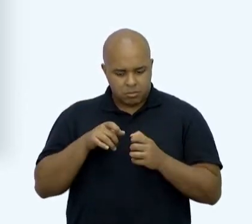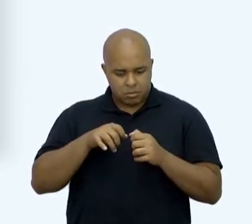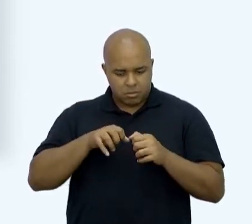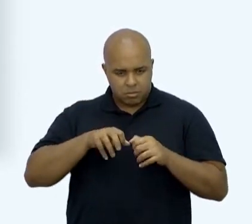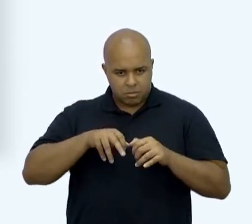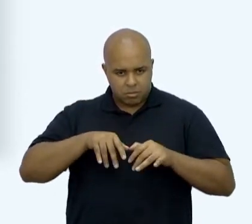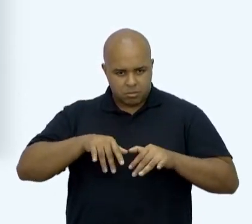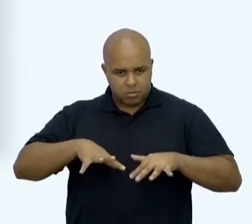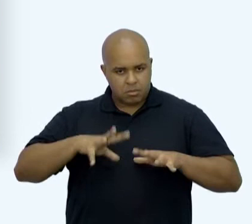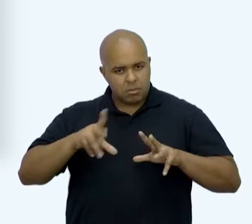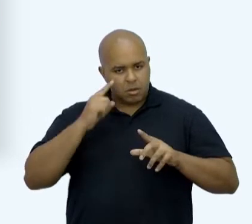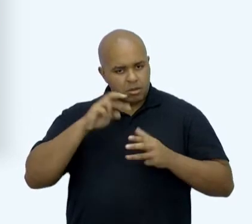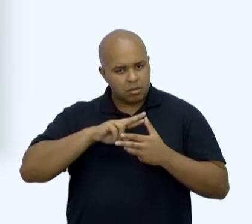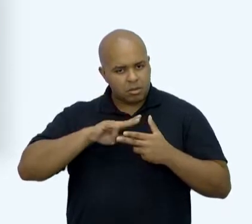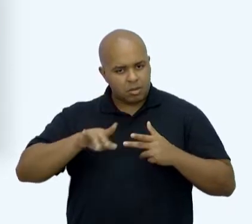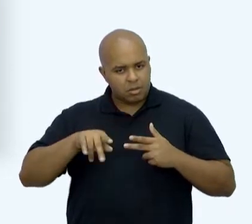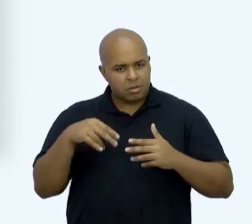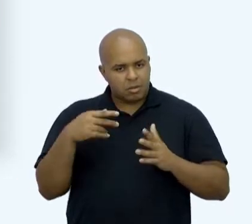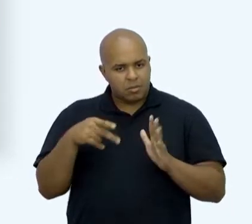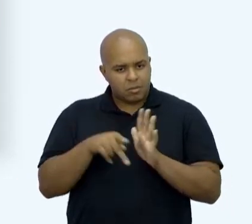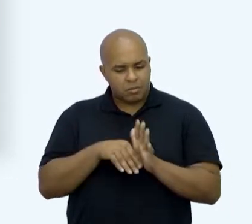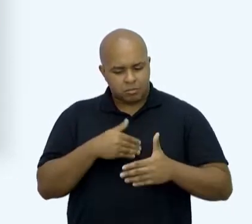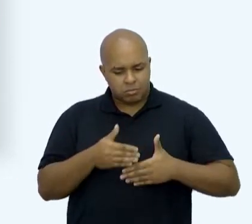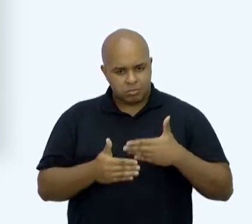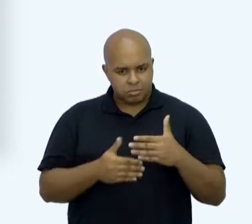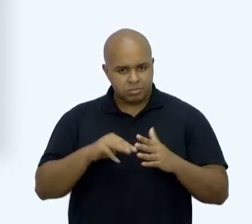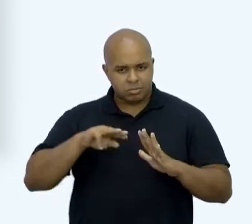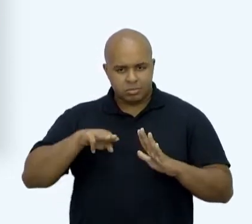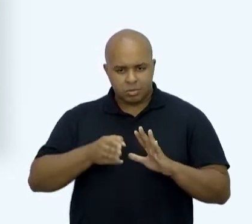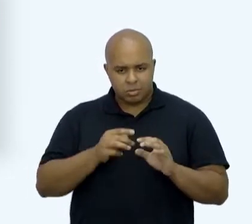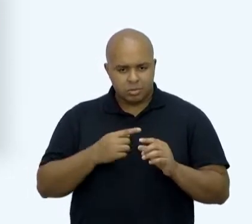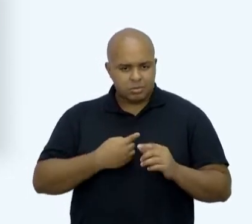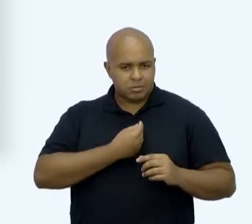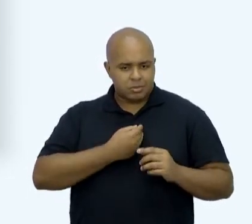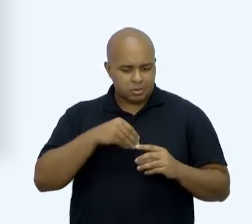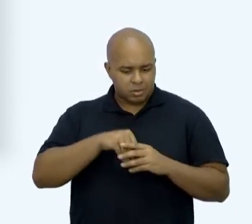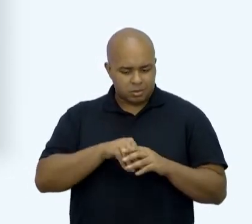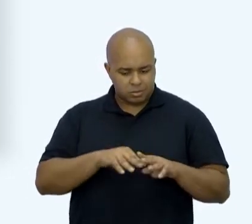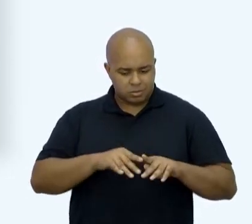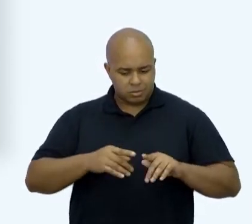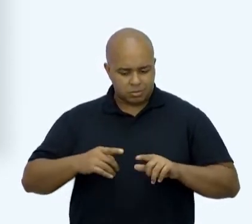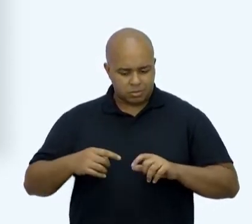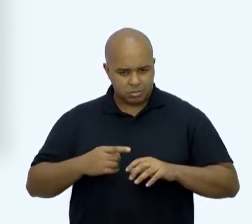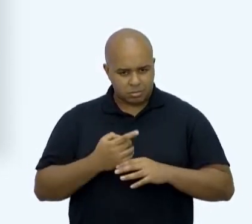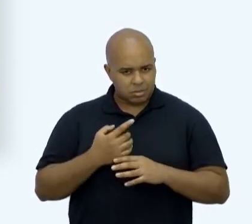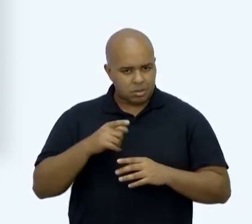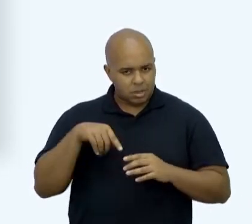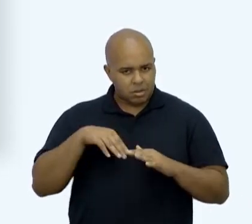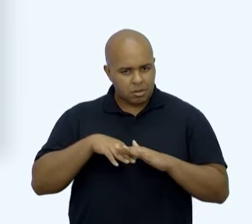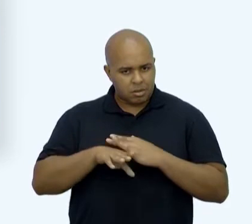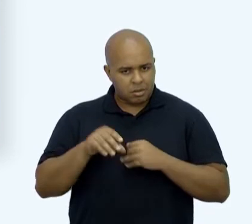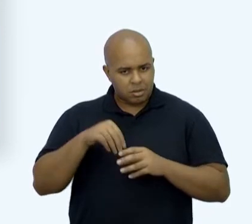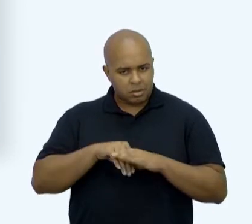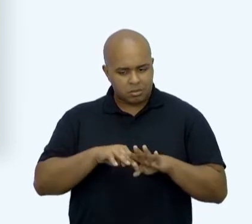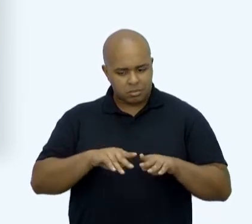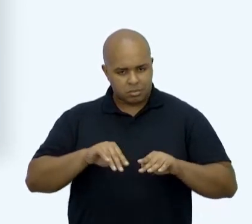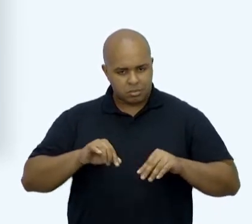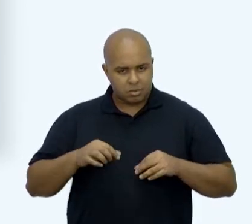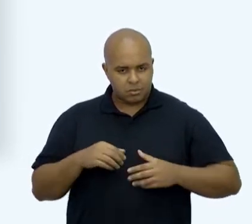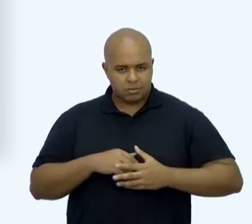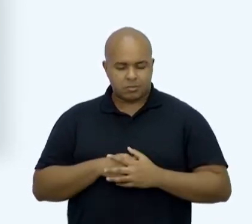por toda uma série de processos por meio de milhões de vidas microbianas e é armazenado no solo.